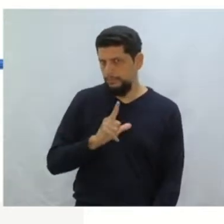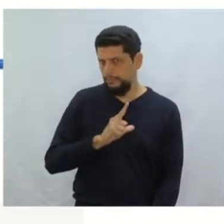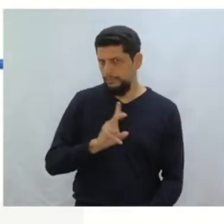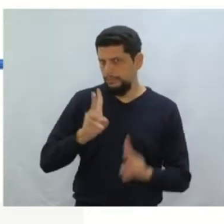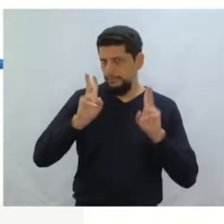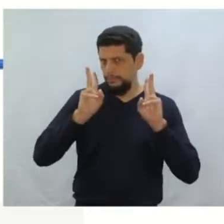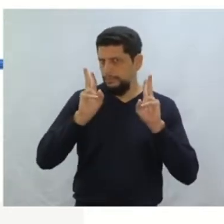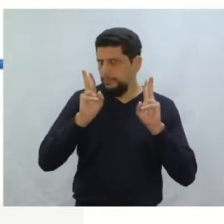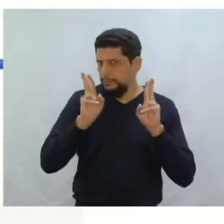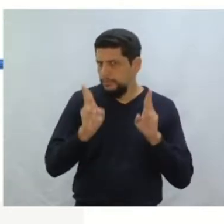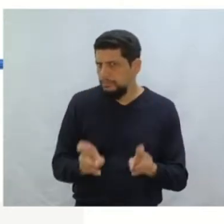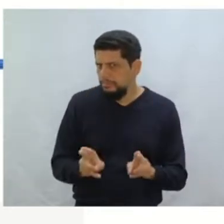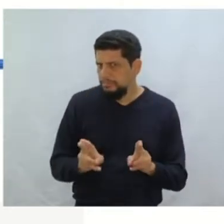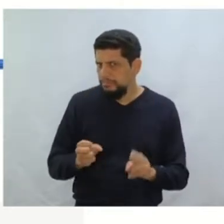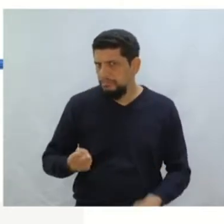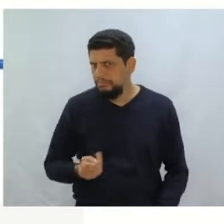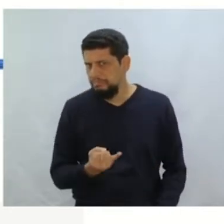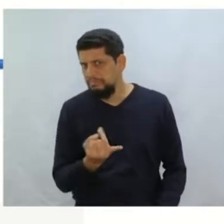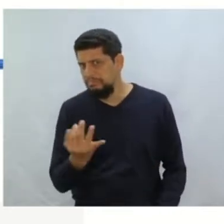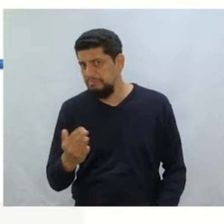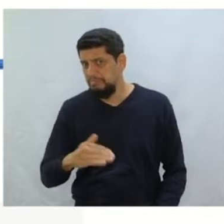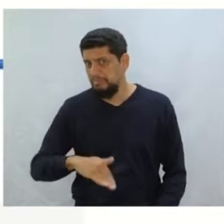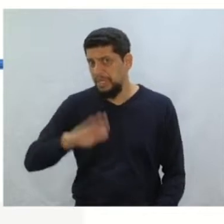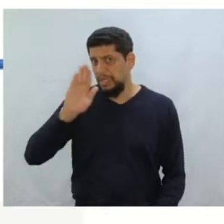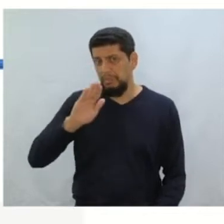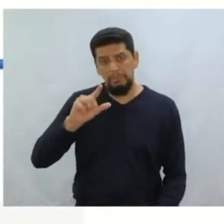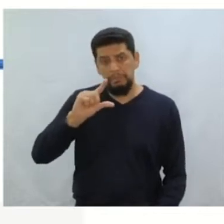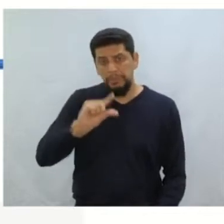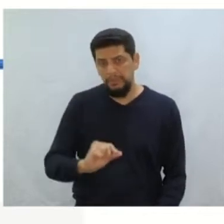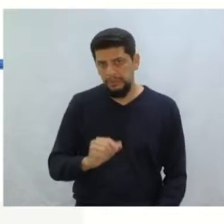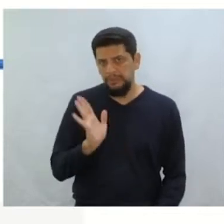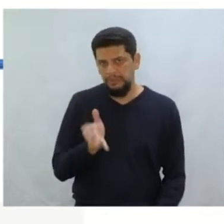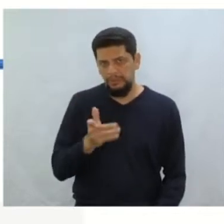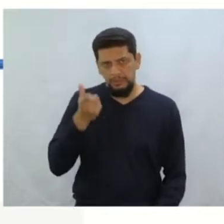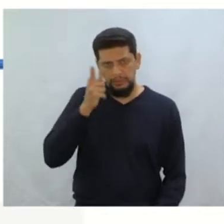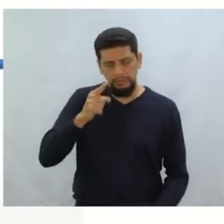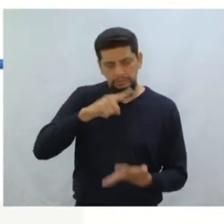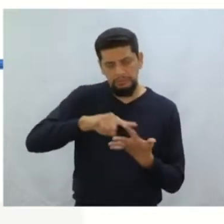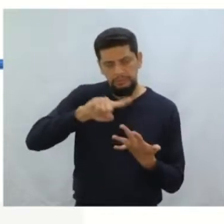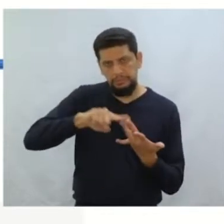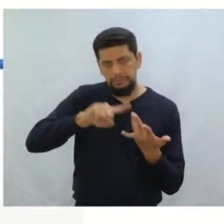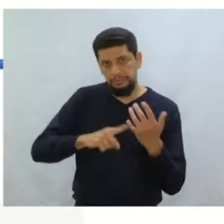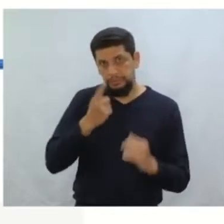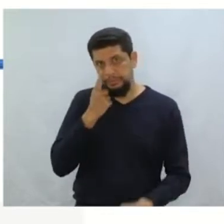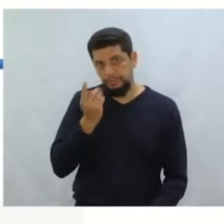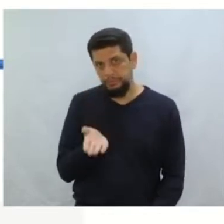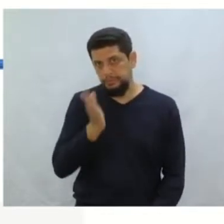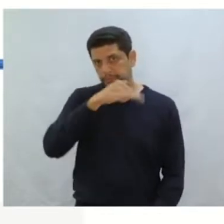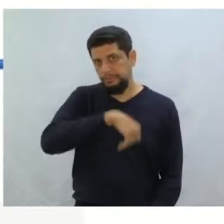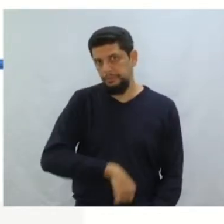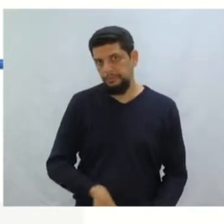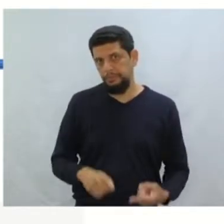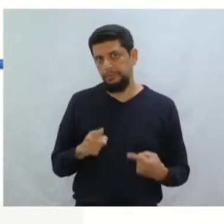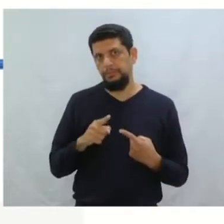tem o mesmo tanto? Será que tem mais? Tem menos? Será que você já conseguiu contar? Vamos lá.